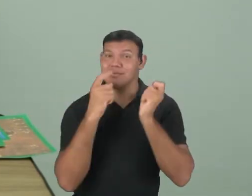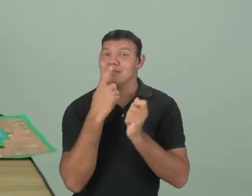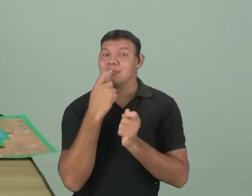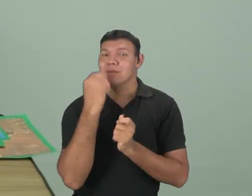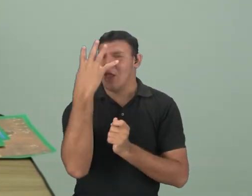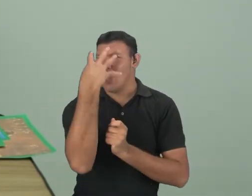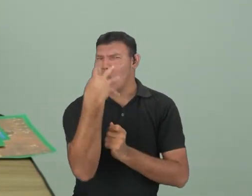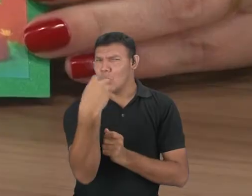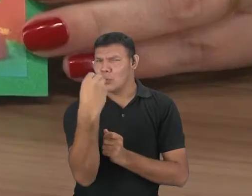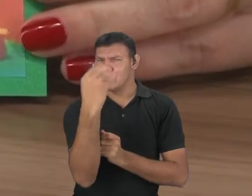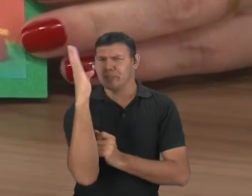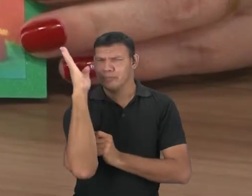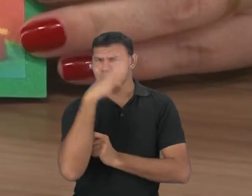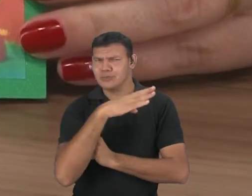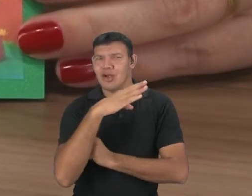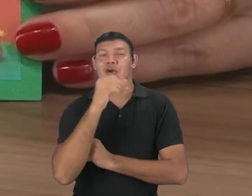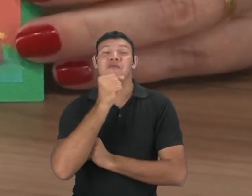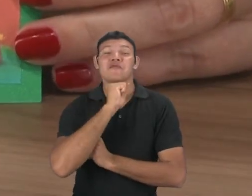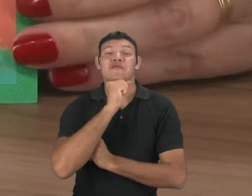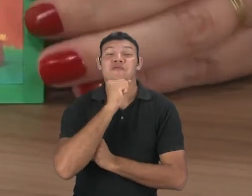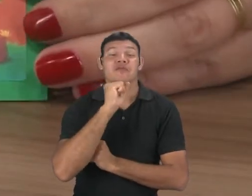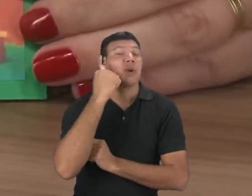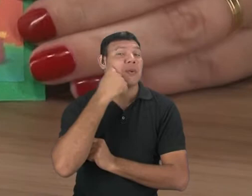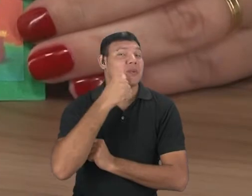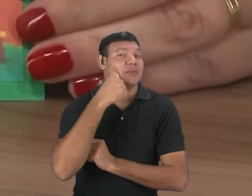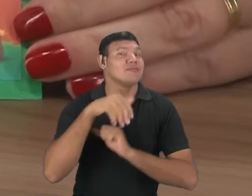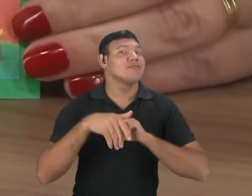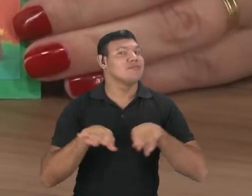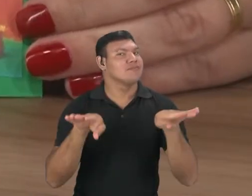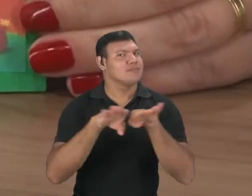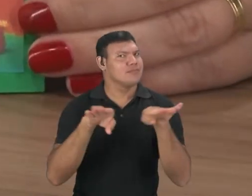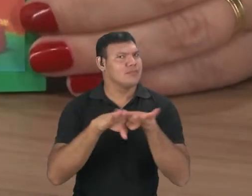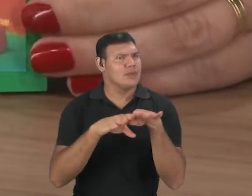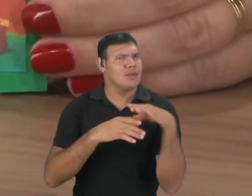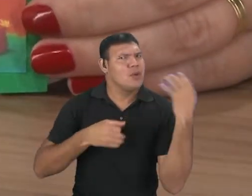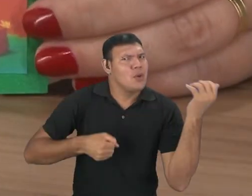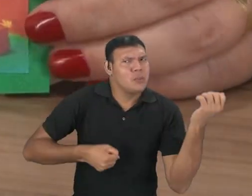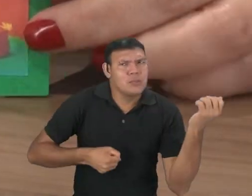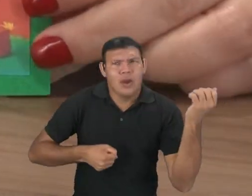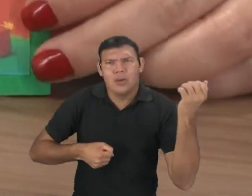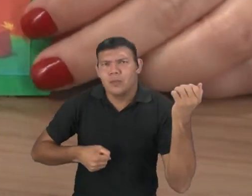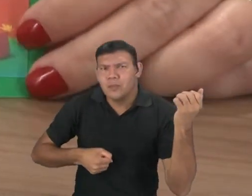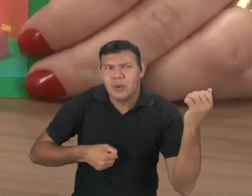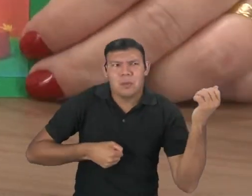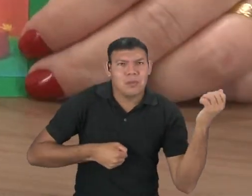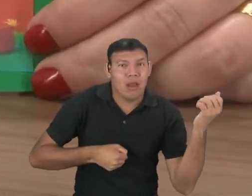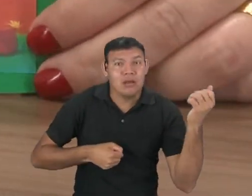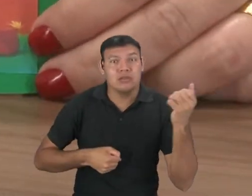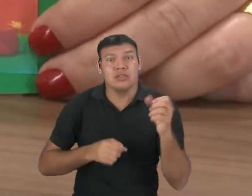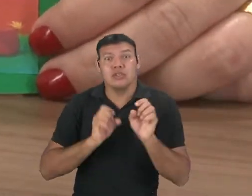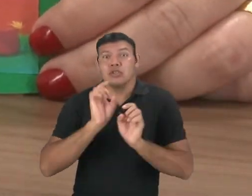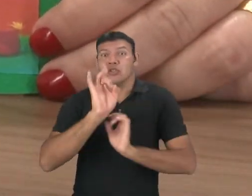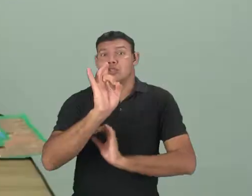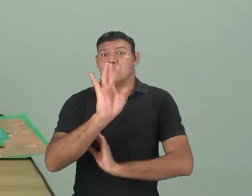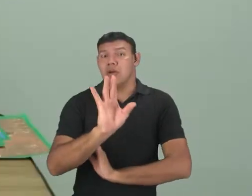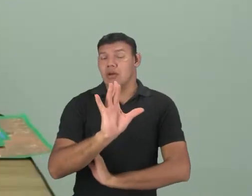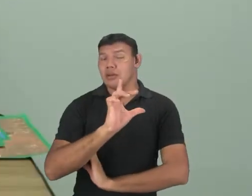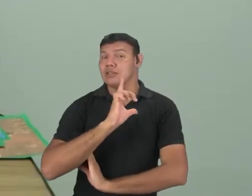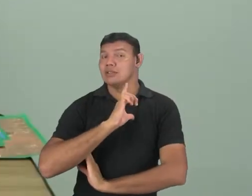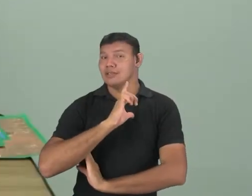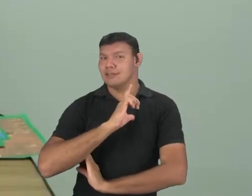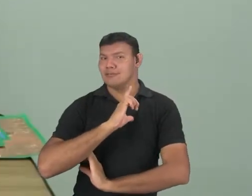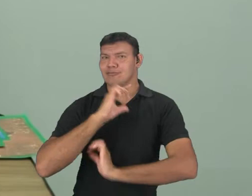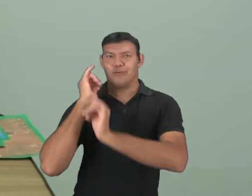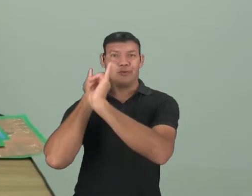temos o Lobo Mau, a Vovozinha e temos aqui o Caçador. Só que uma das coisas que tem